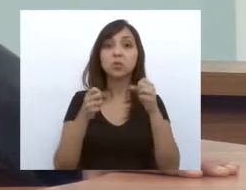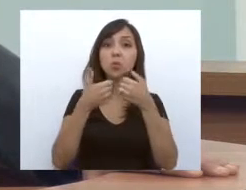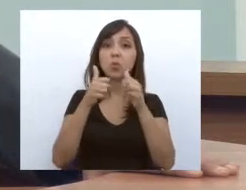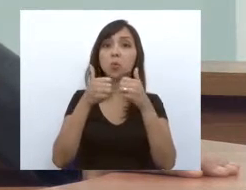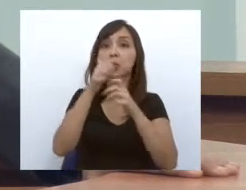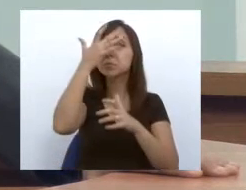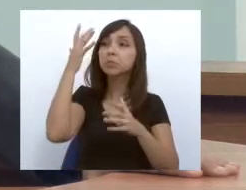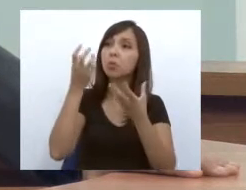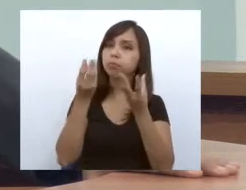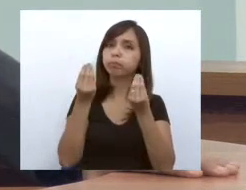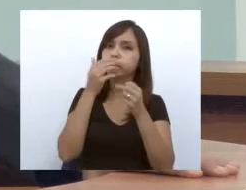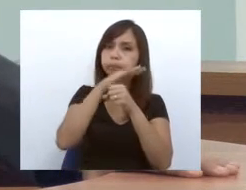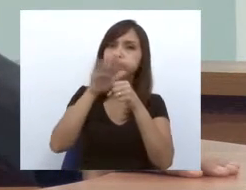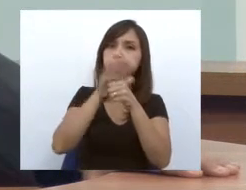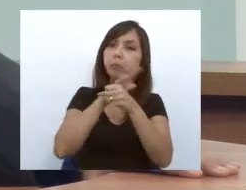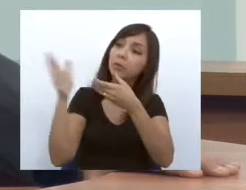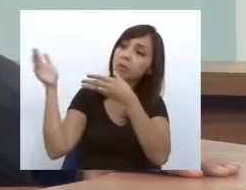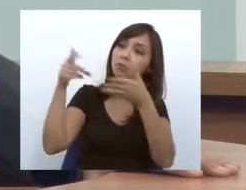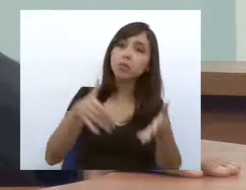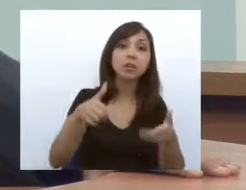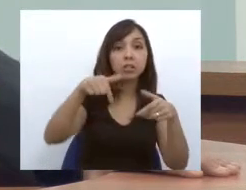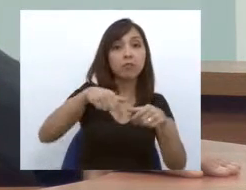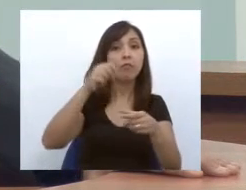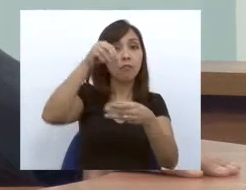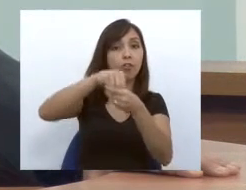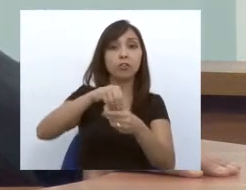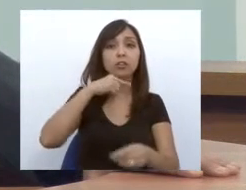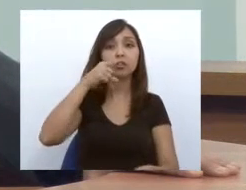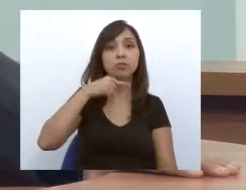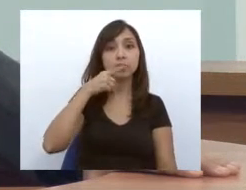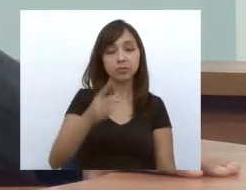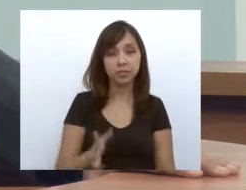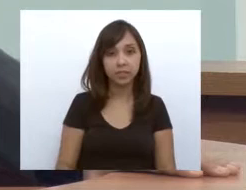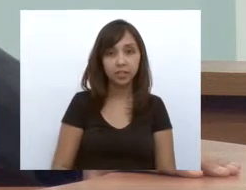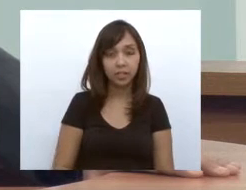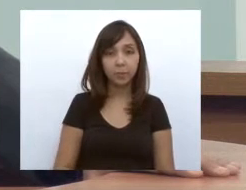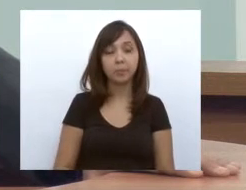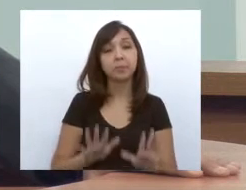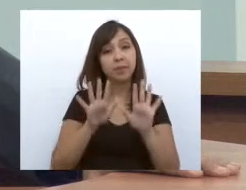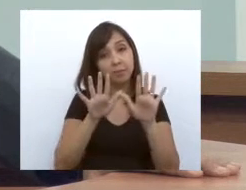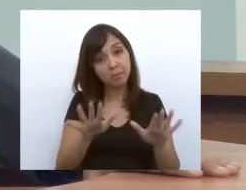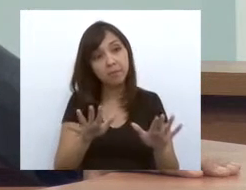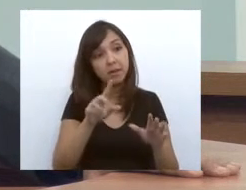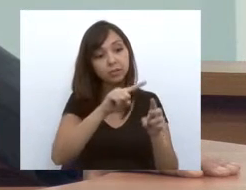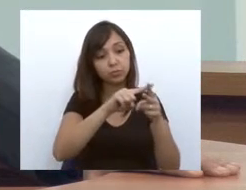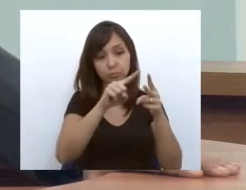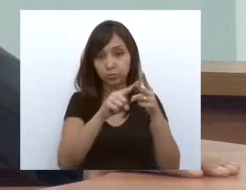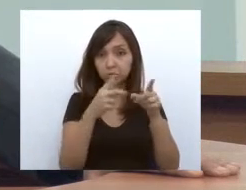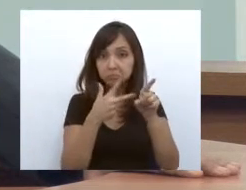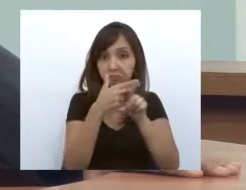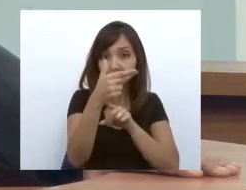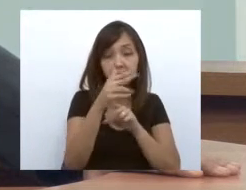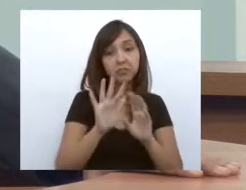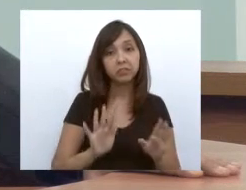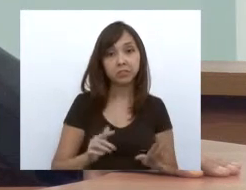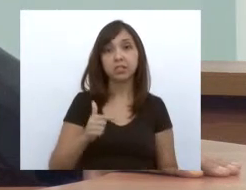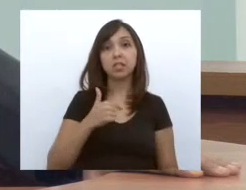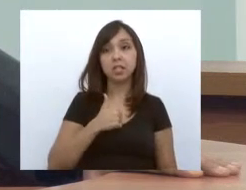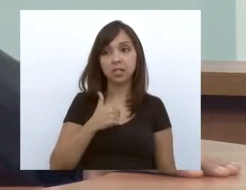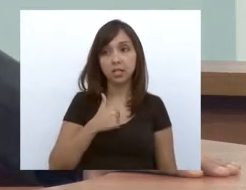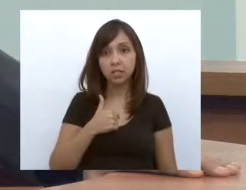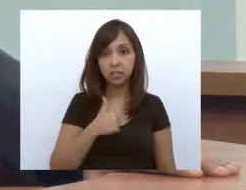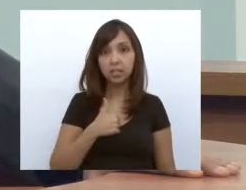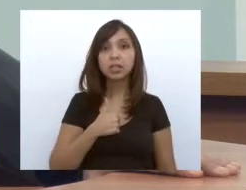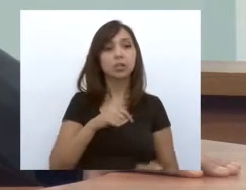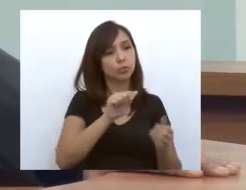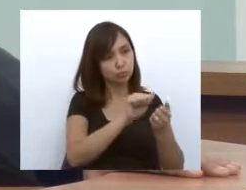lotados de pessoas que não conseguiram votar. É essa a questão que eu debato. Agora, aqueles que foram aclamados vencedor, eu